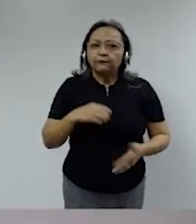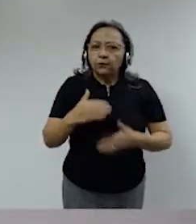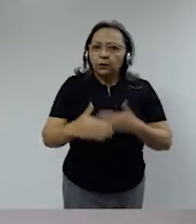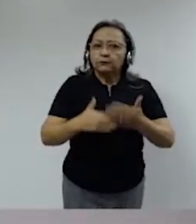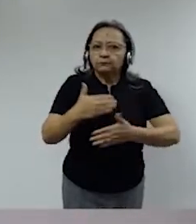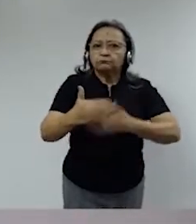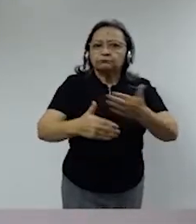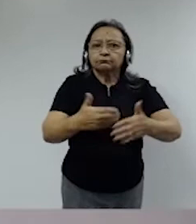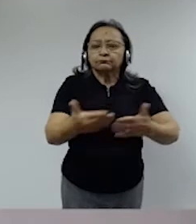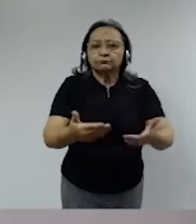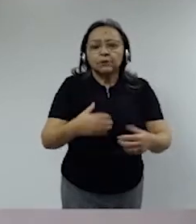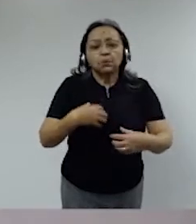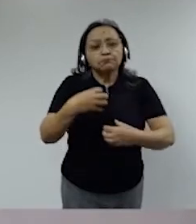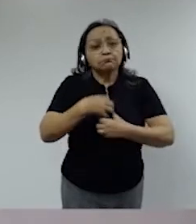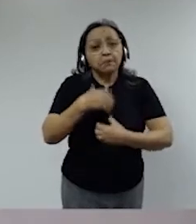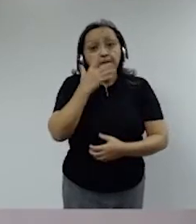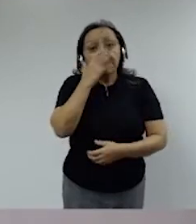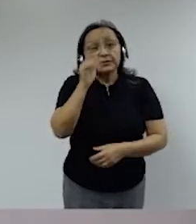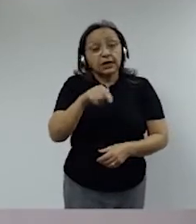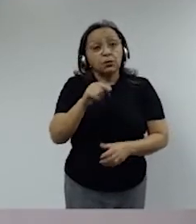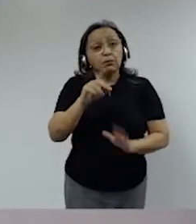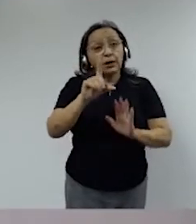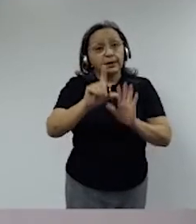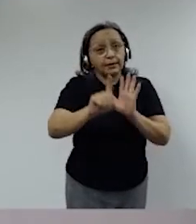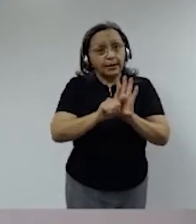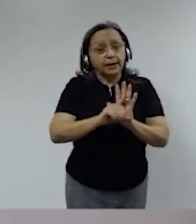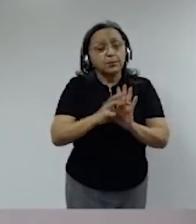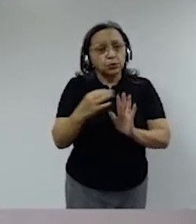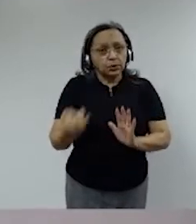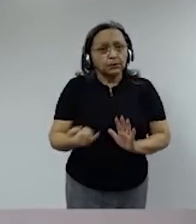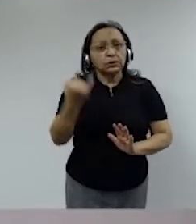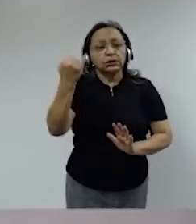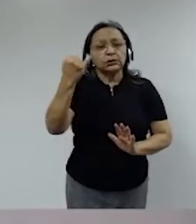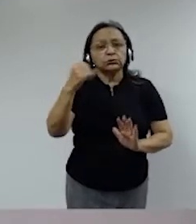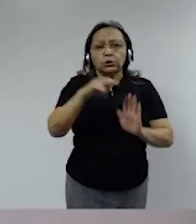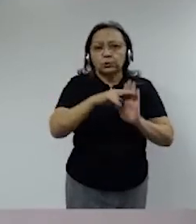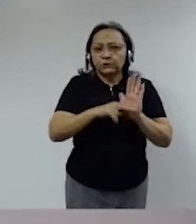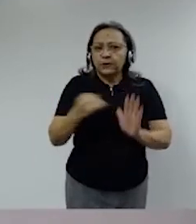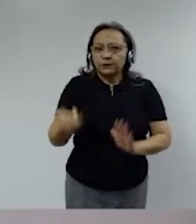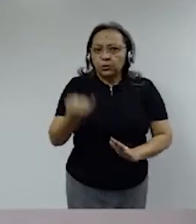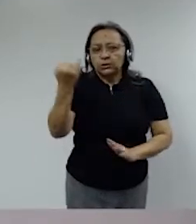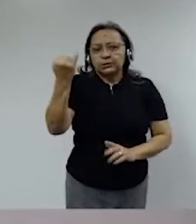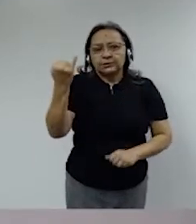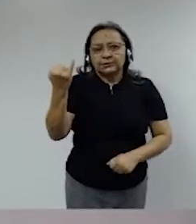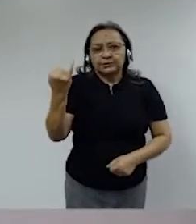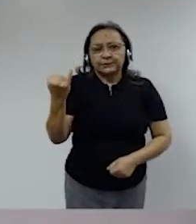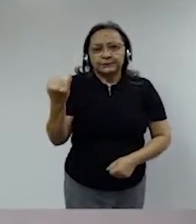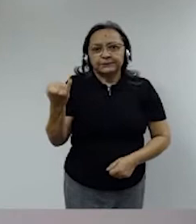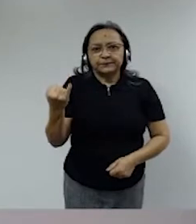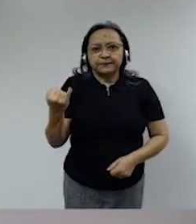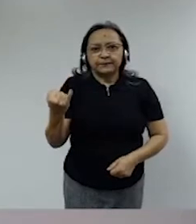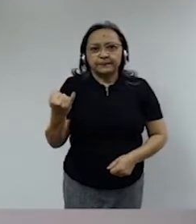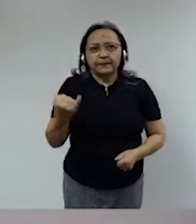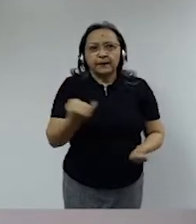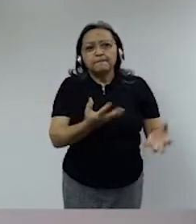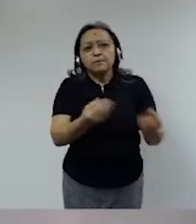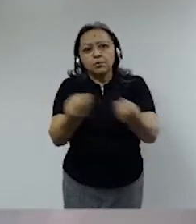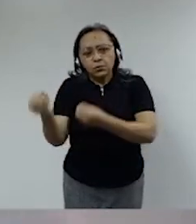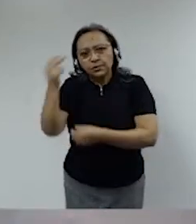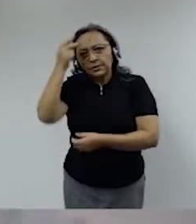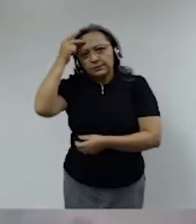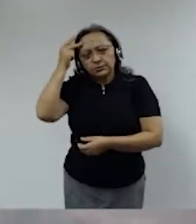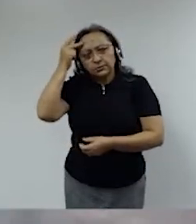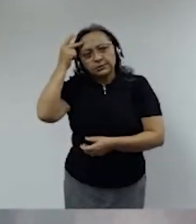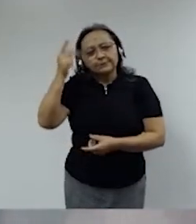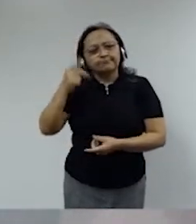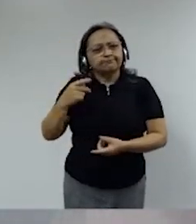ocorrendo, enfim, são, me parece, um instrumento bastante importante, né, sempre foi um instrumento bastante importante, né. Muitos dizem que ela